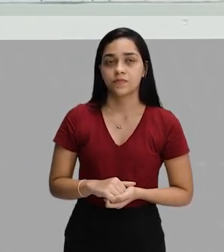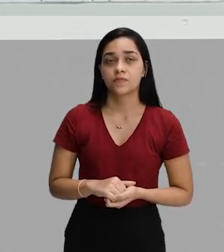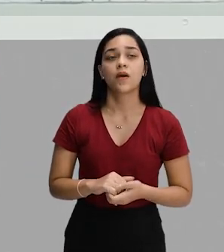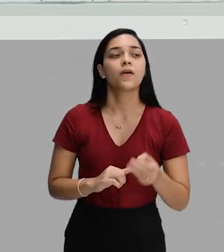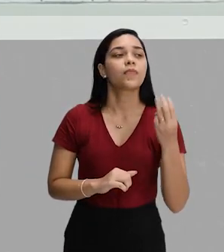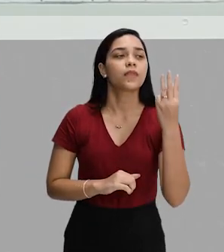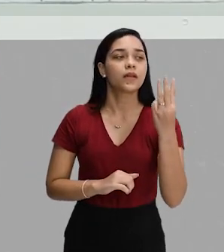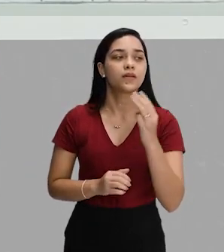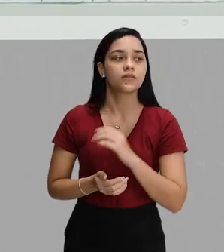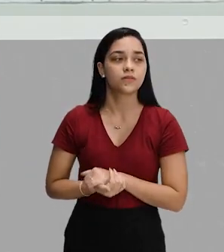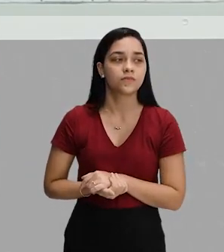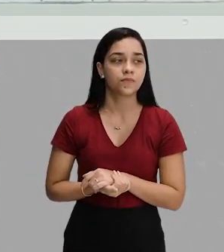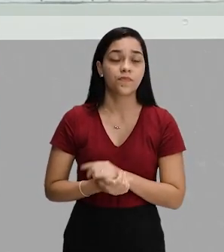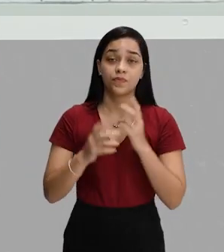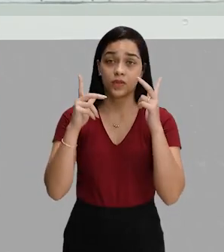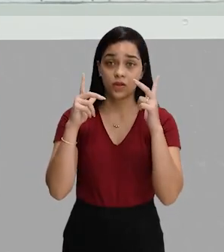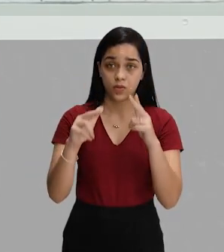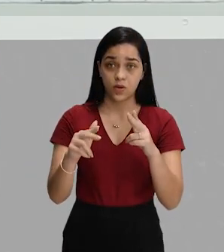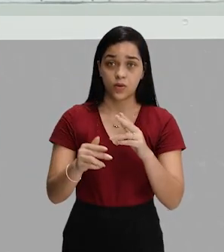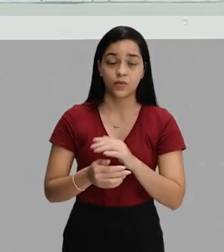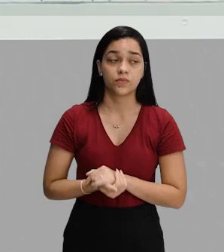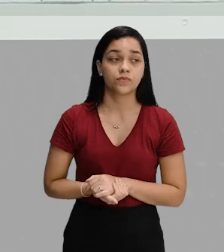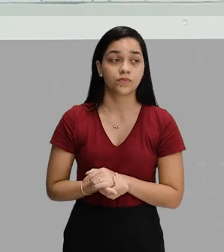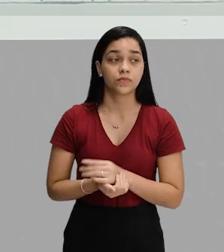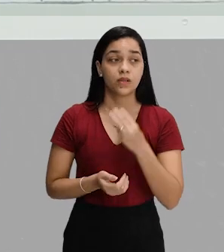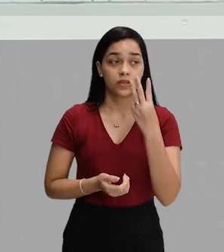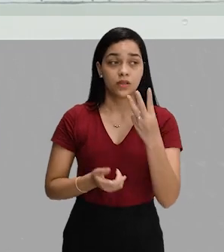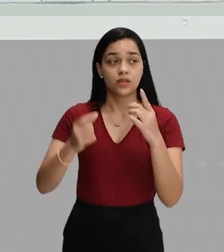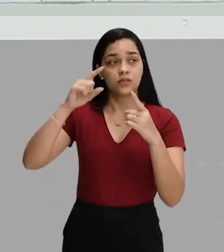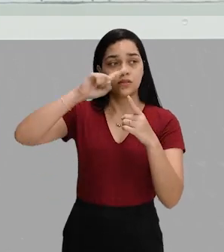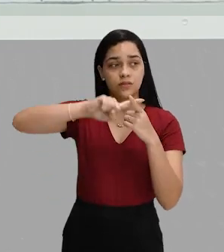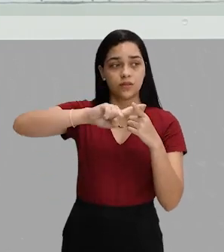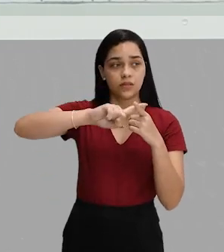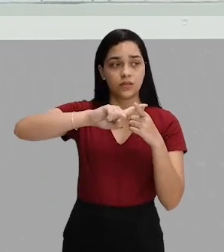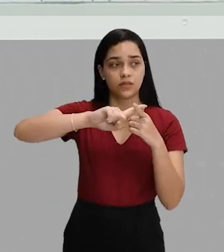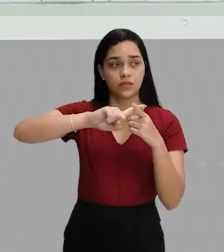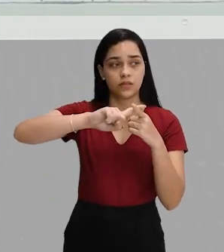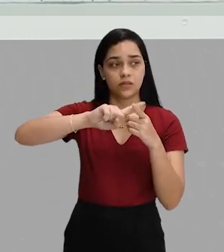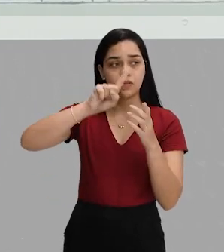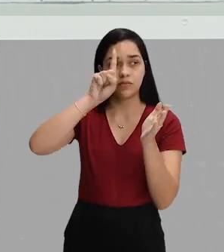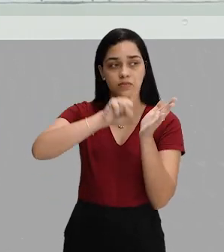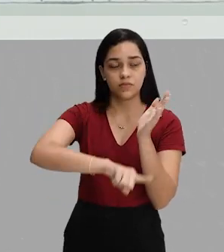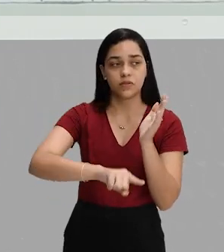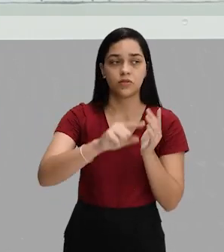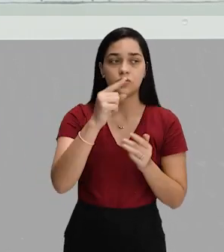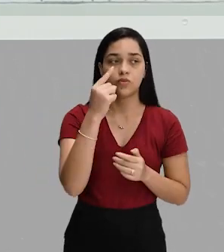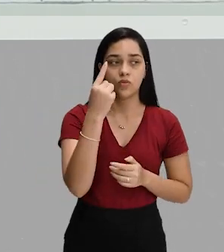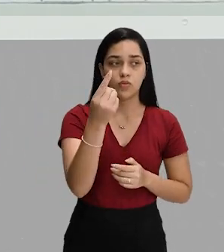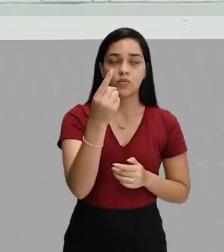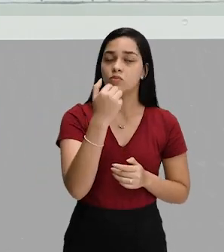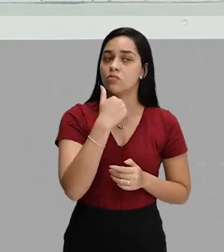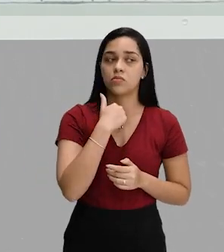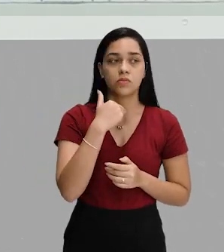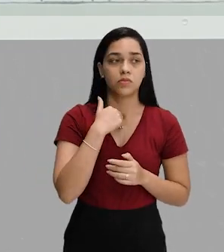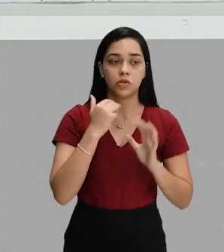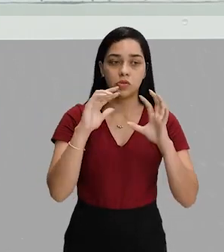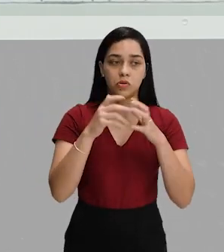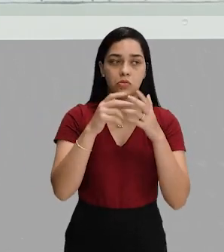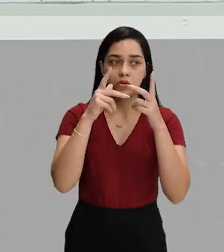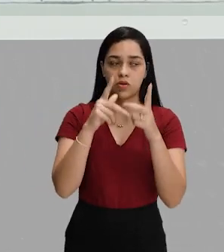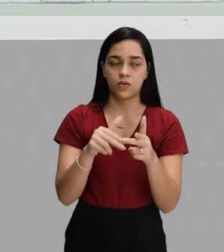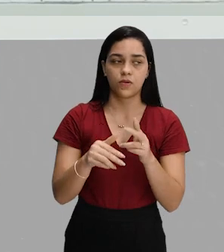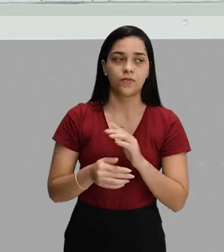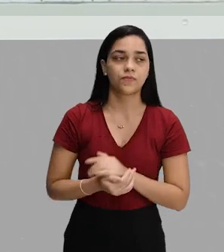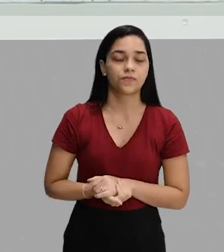3 agora, você vai fazer a mesma coisa. 3 vezes. Aí você subtrai 1, porque você não pode jogar uma equipe contra ela